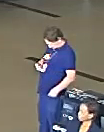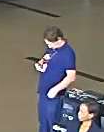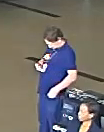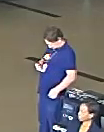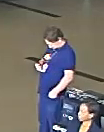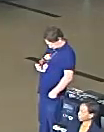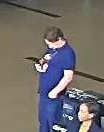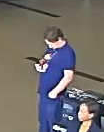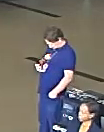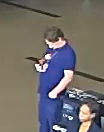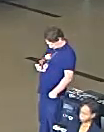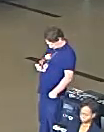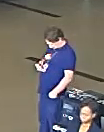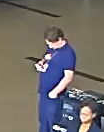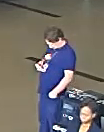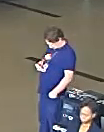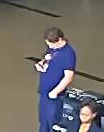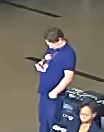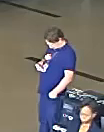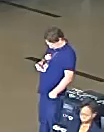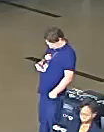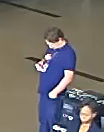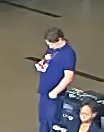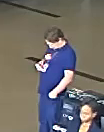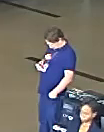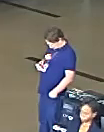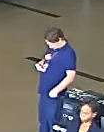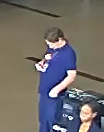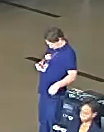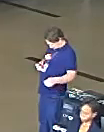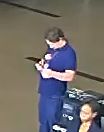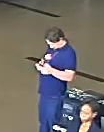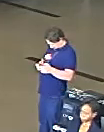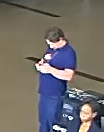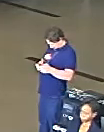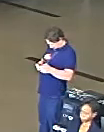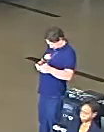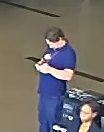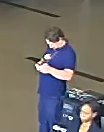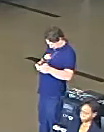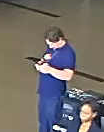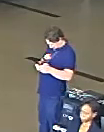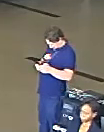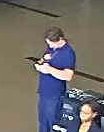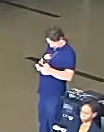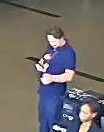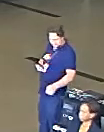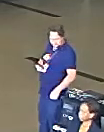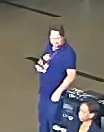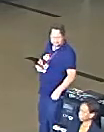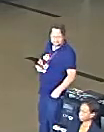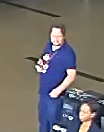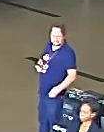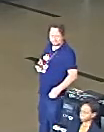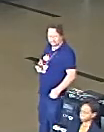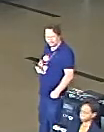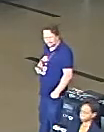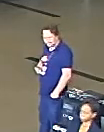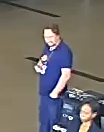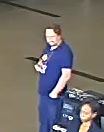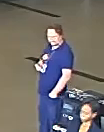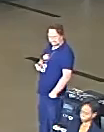então e para vocês terem uma ideia quando foi em 2015 mudado a a